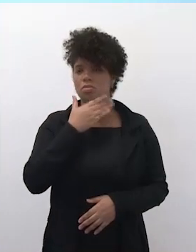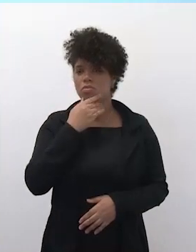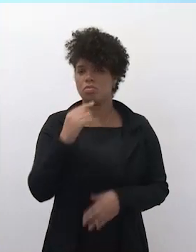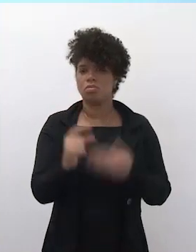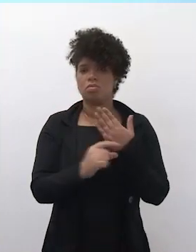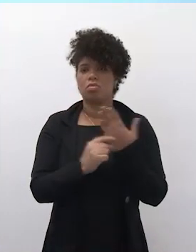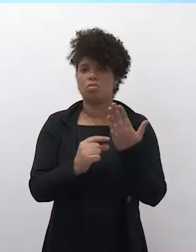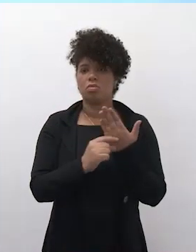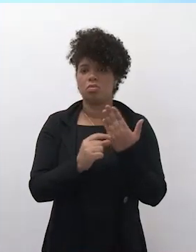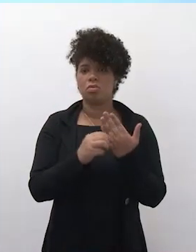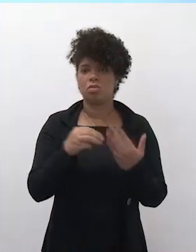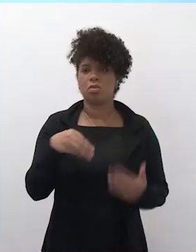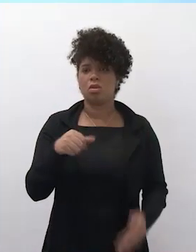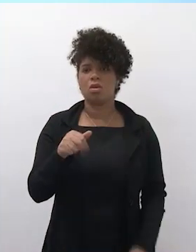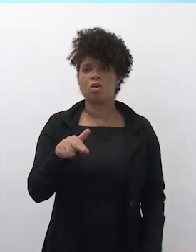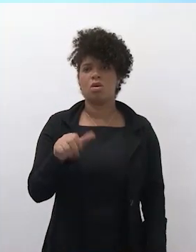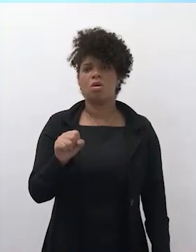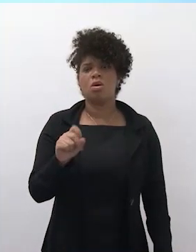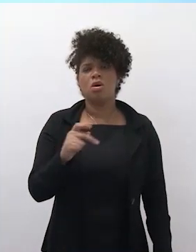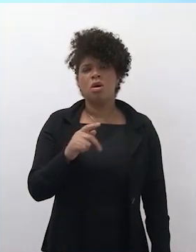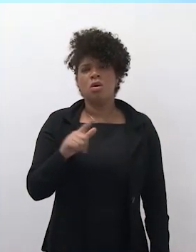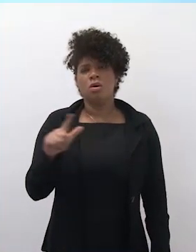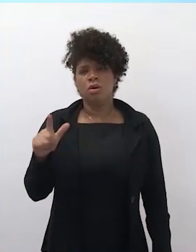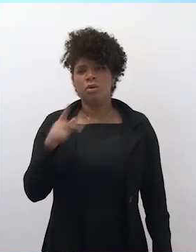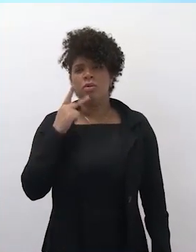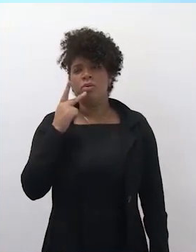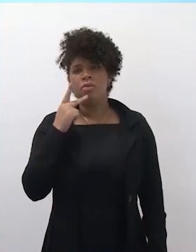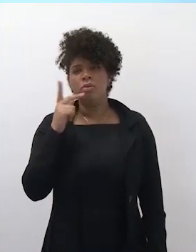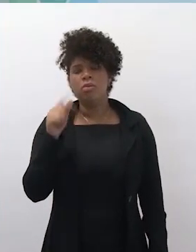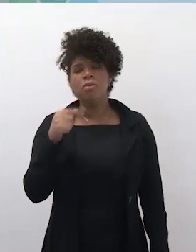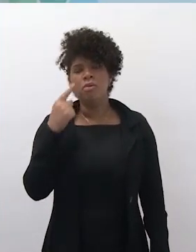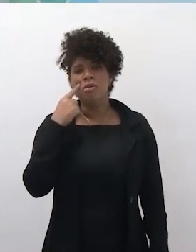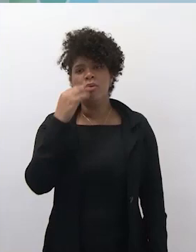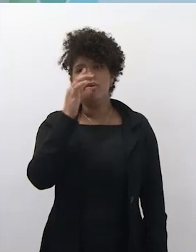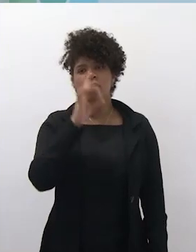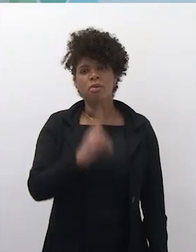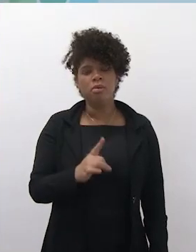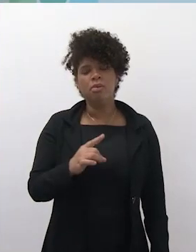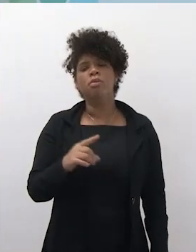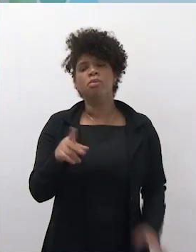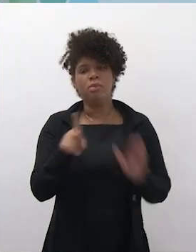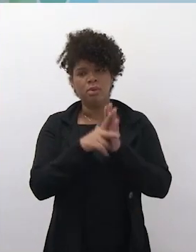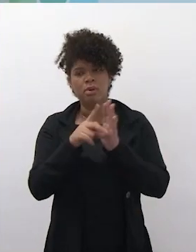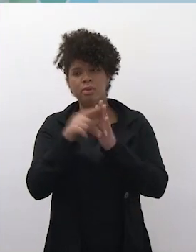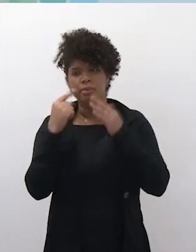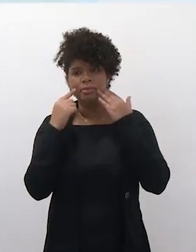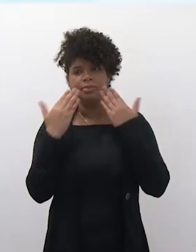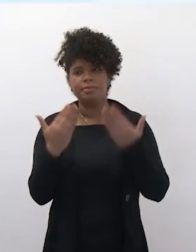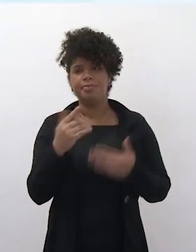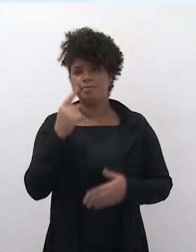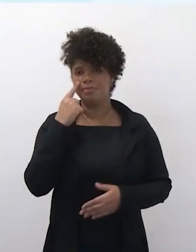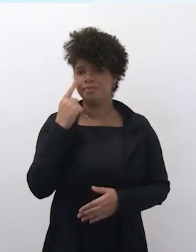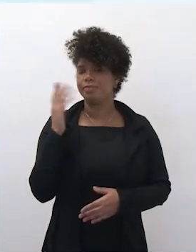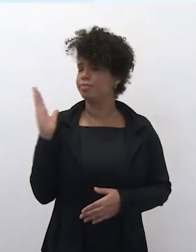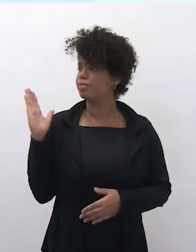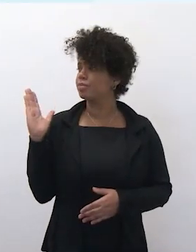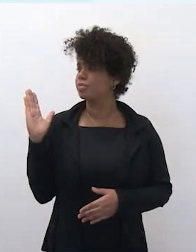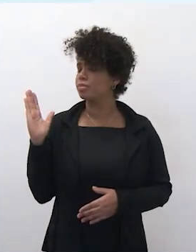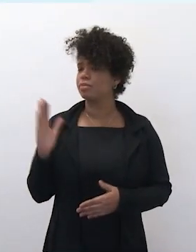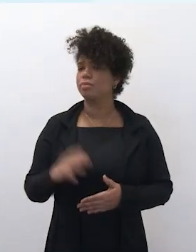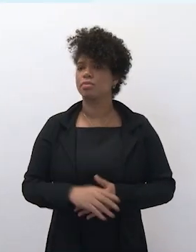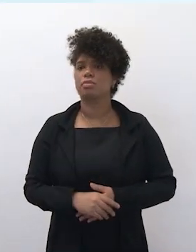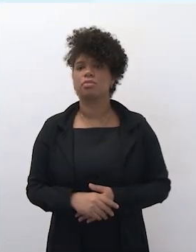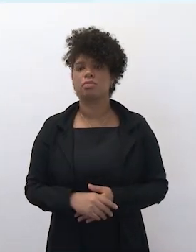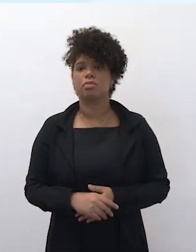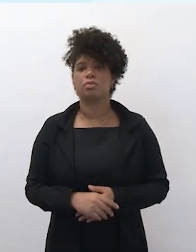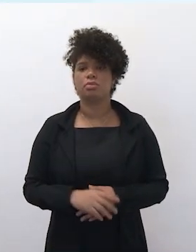falando, né, sobre a cidadania, que ela é composta por 3 tipos de direito, vai justamente aparecer aí na tela para vocês. Então, a gente